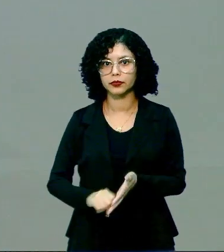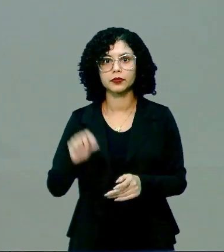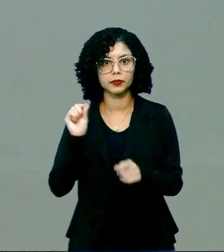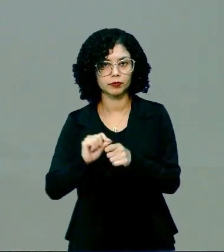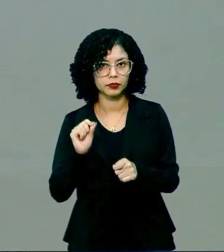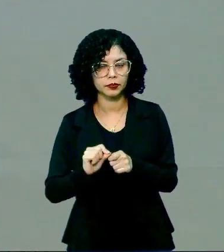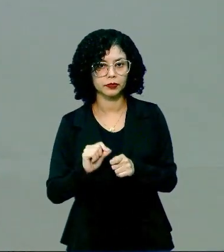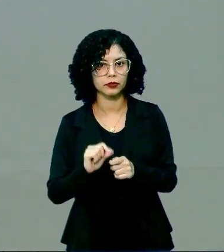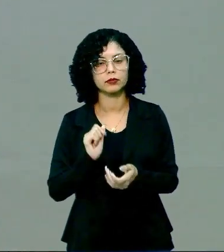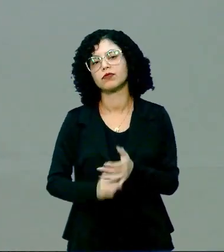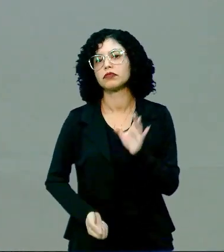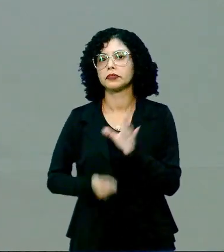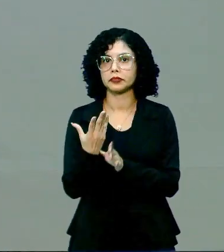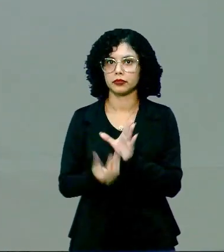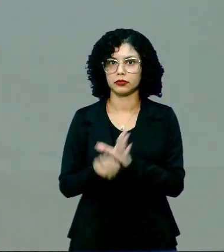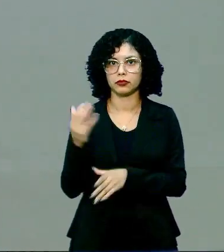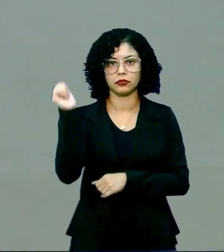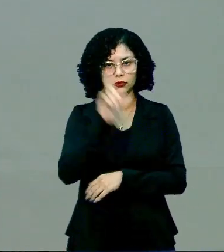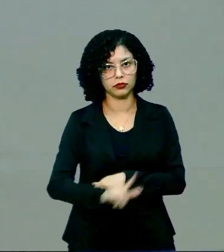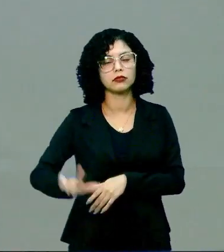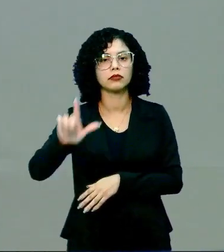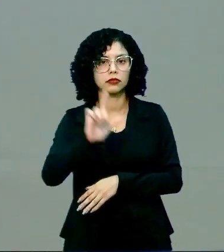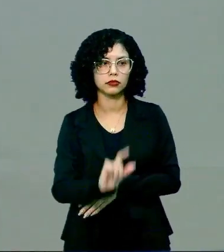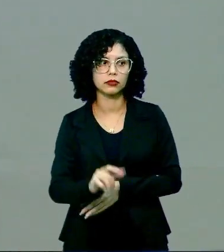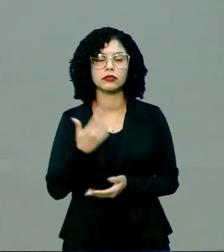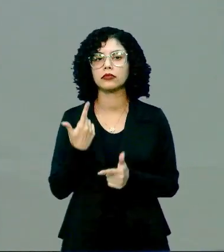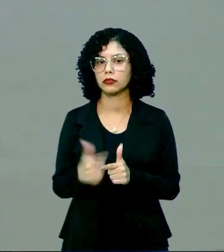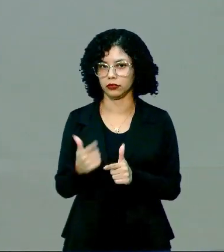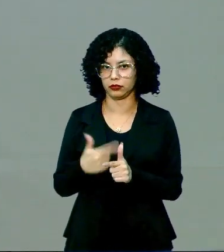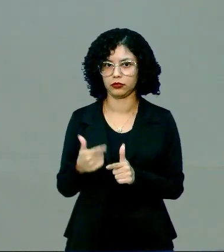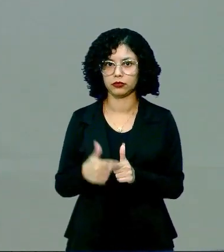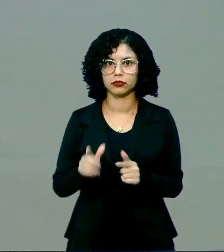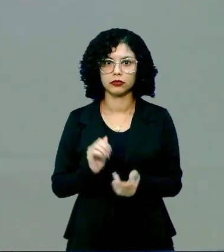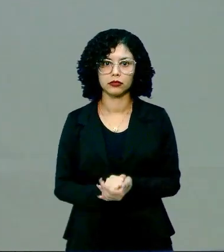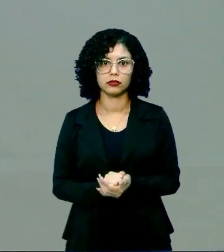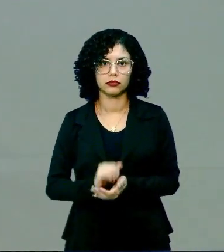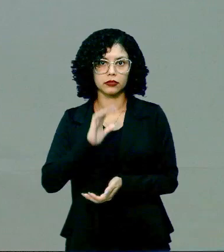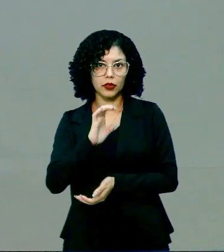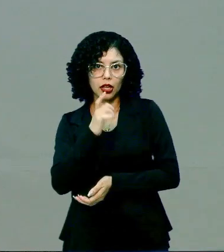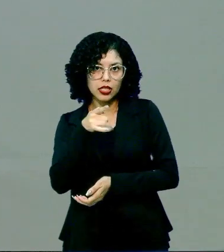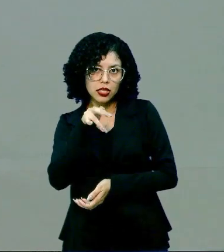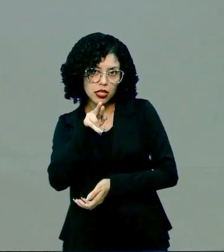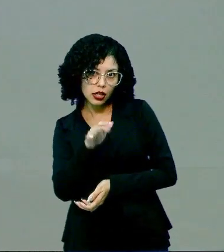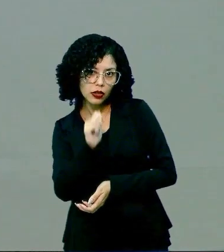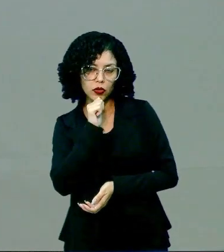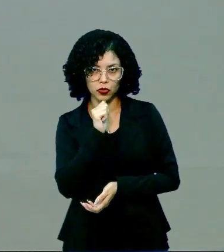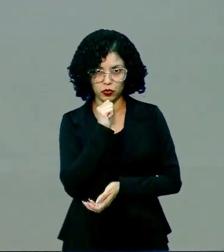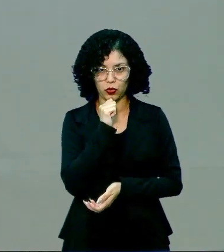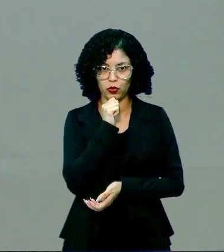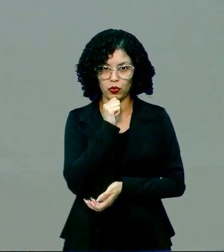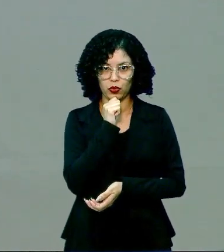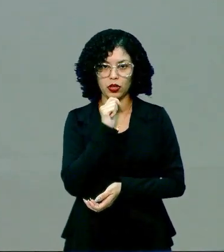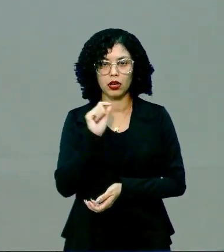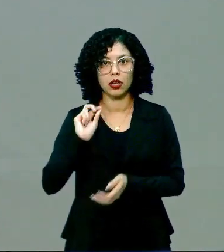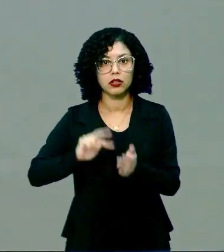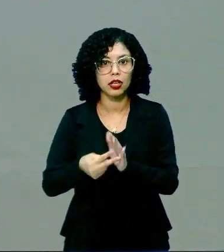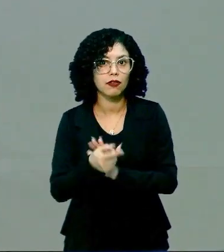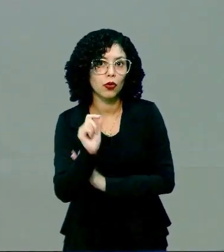escritores fazem as suas produções literárias em situação de exílio, quer dizer, eles estão